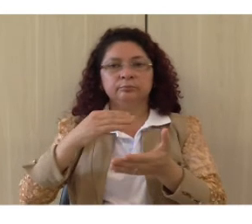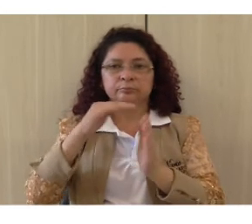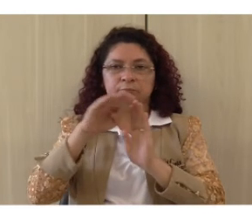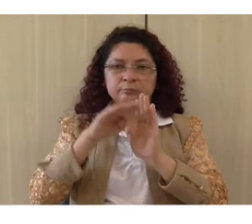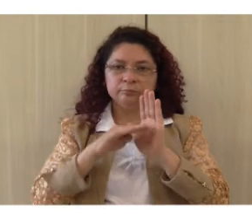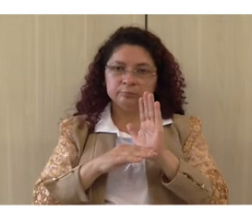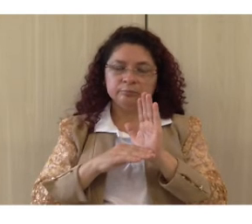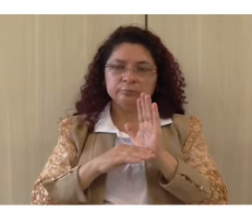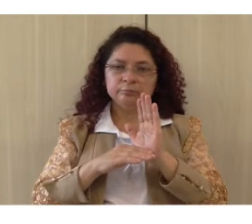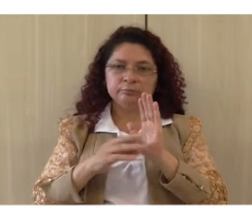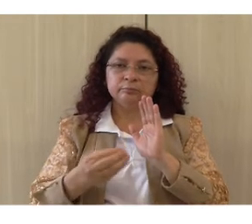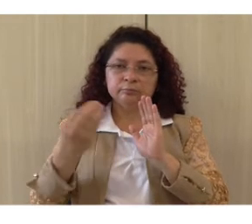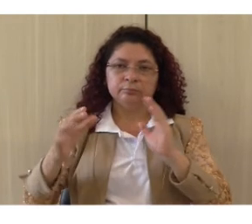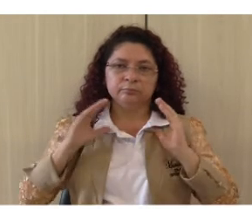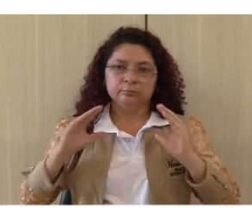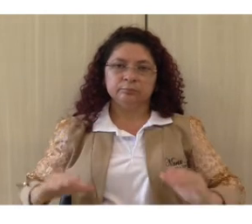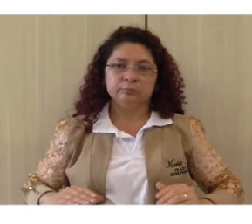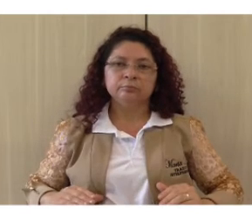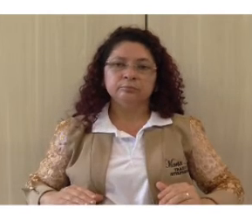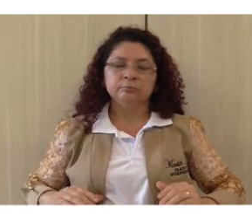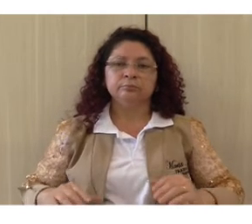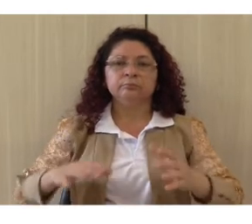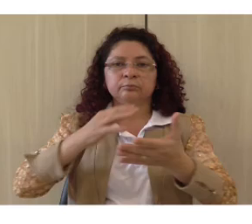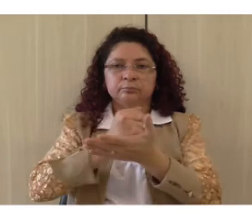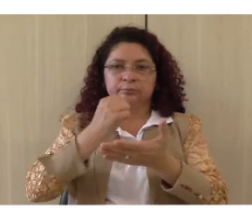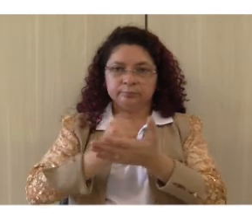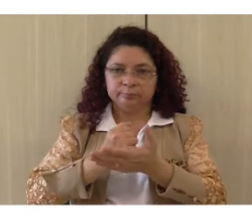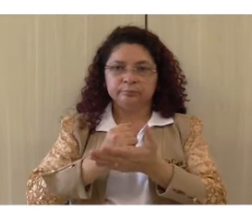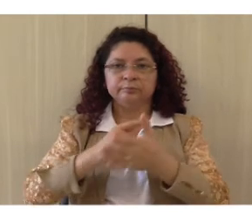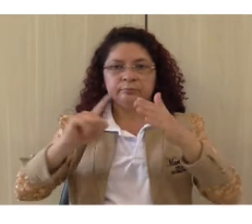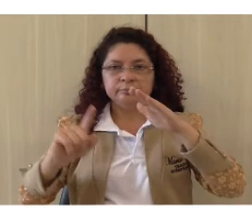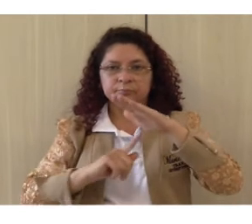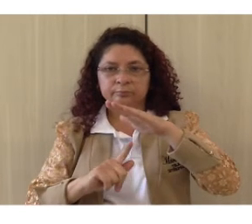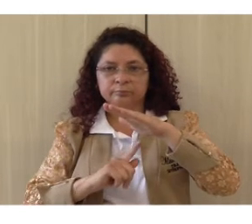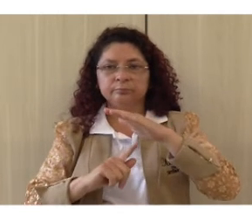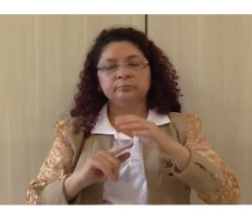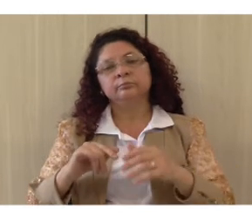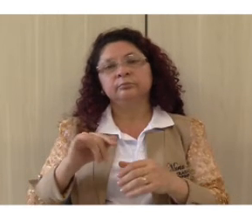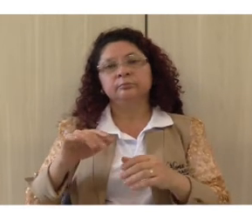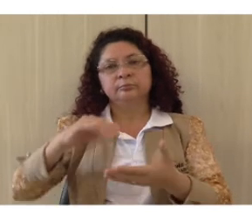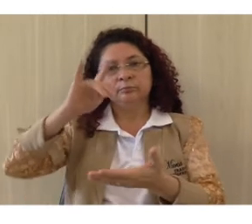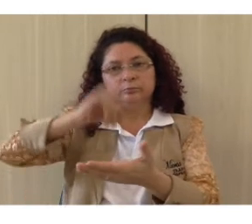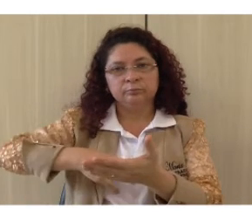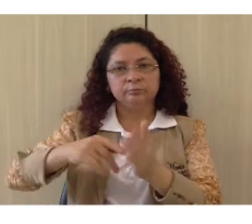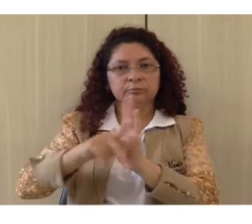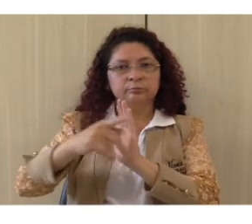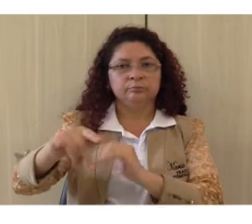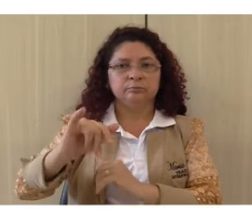e entregues na coordenação de protocolo e gestão de documentos do IFPA Campus